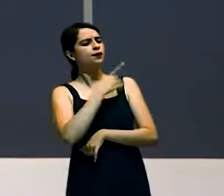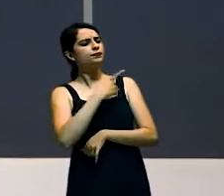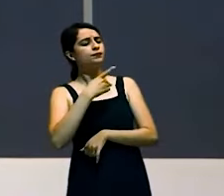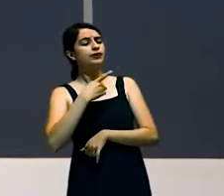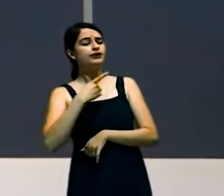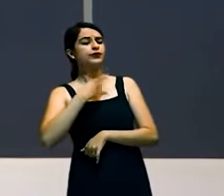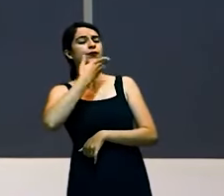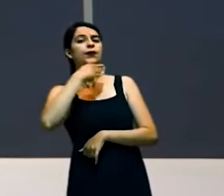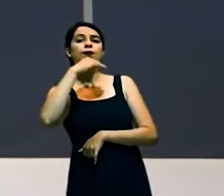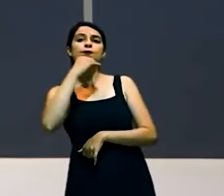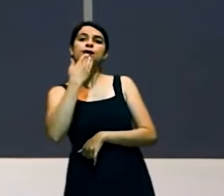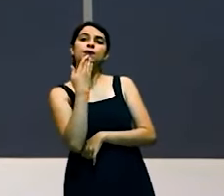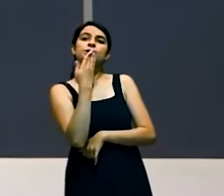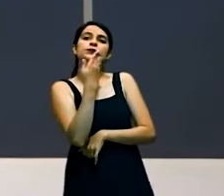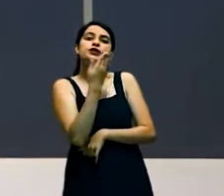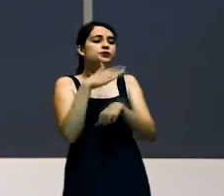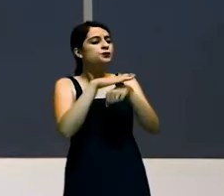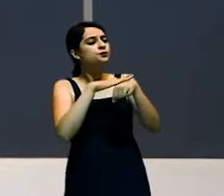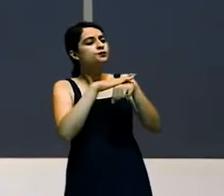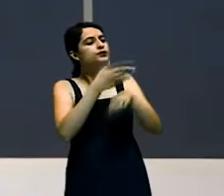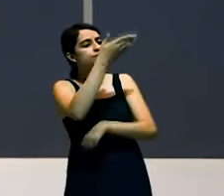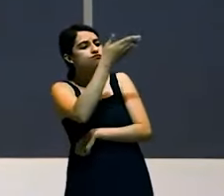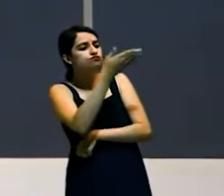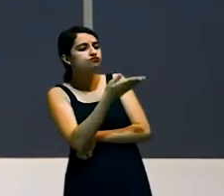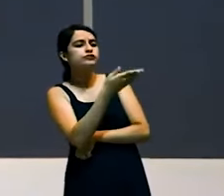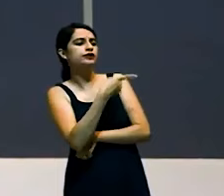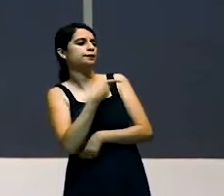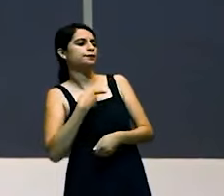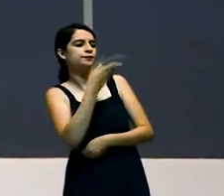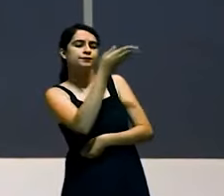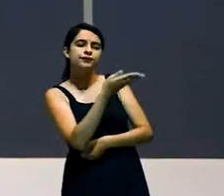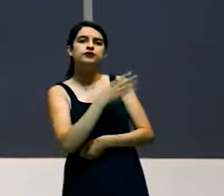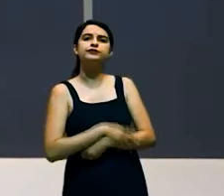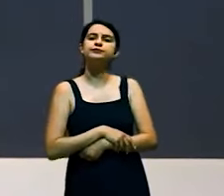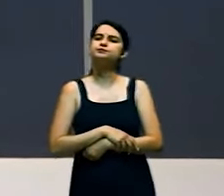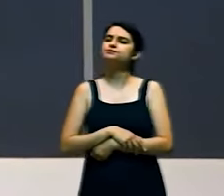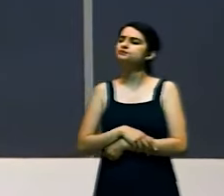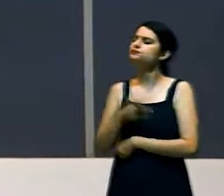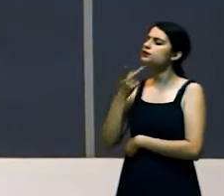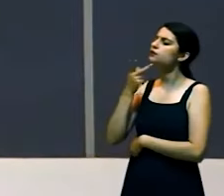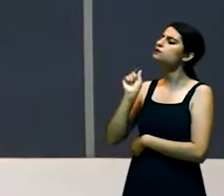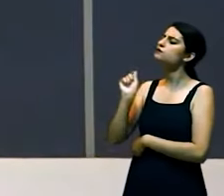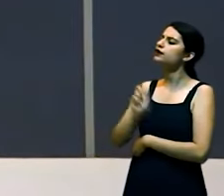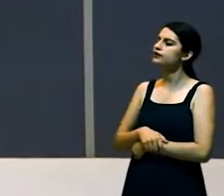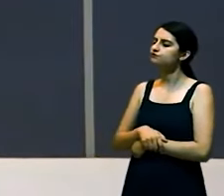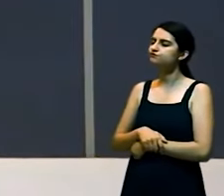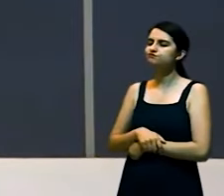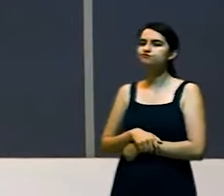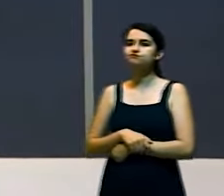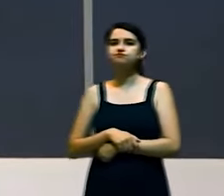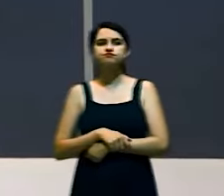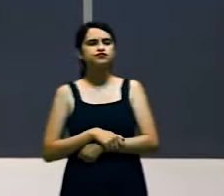senhor. Falei, é? Então diga, meu pai falou, se o senhor me deixar namorar, eu